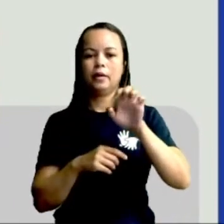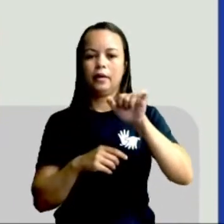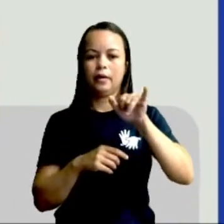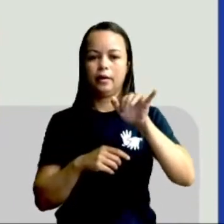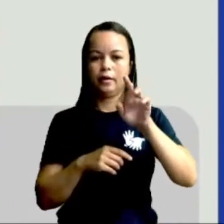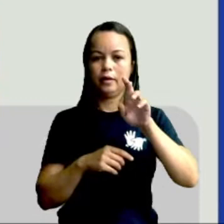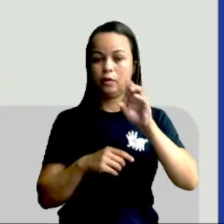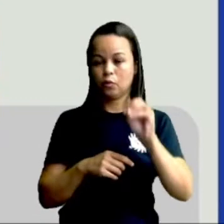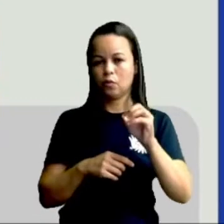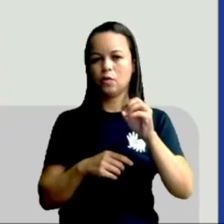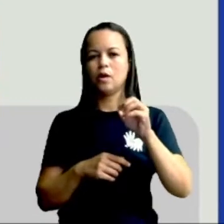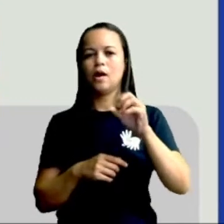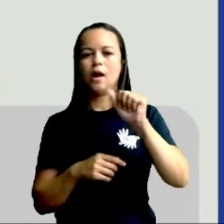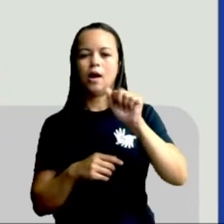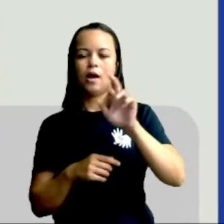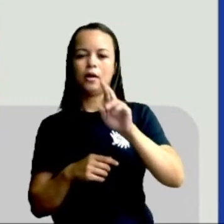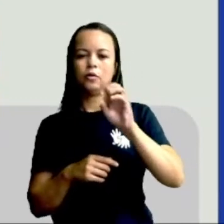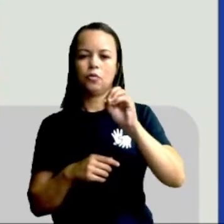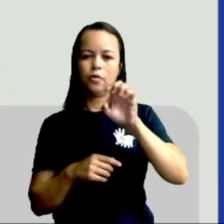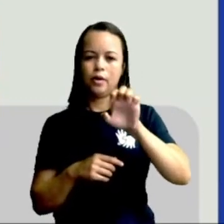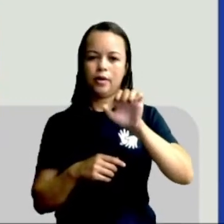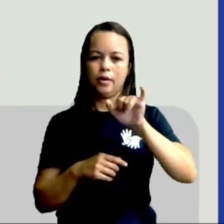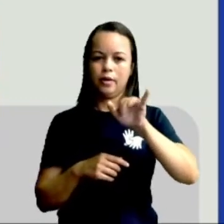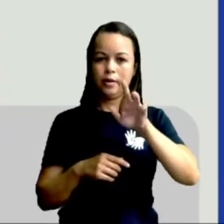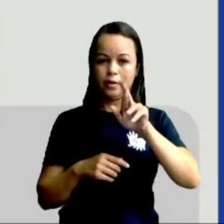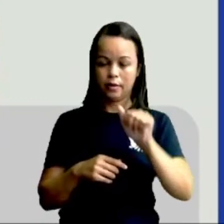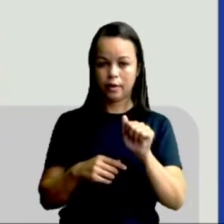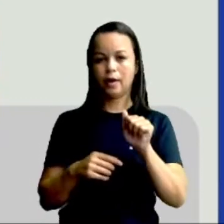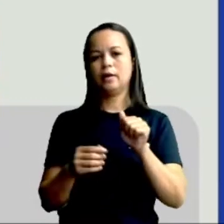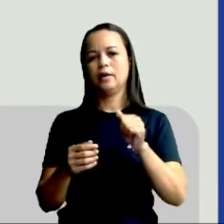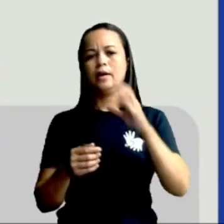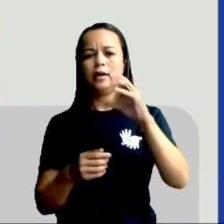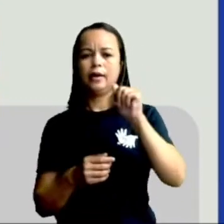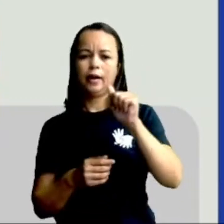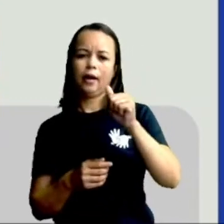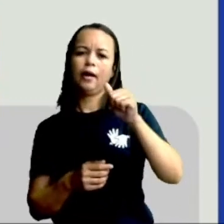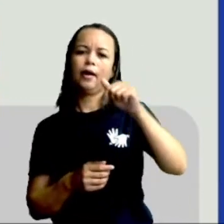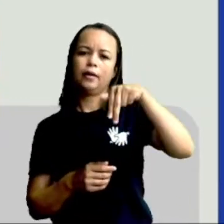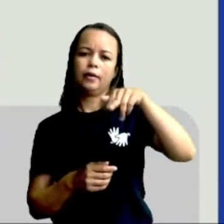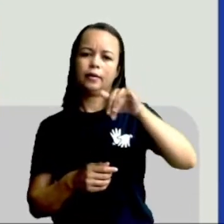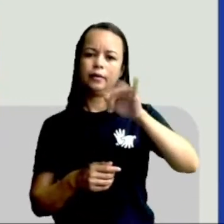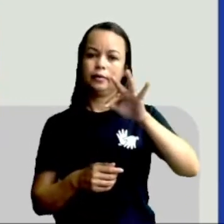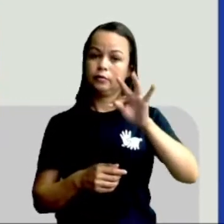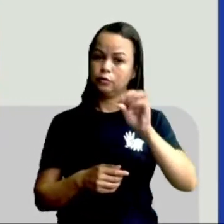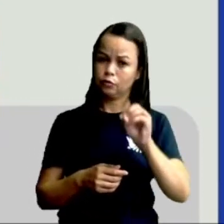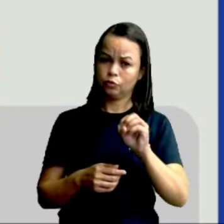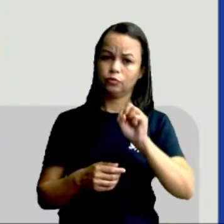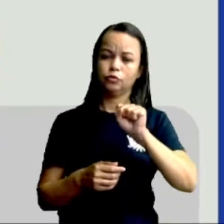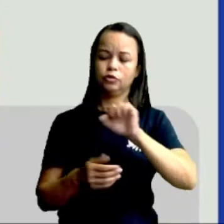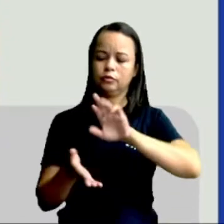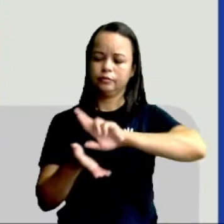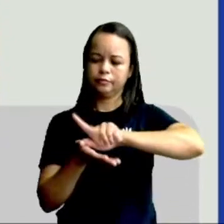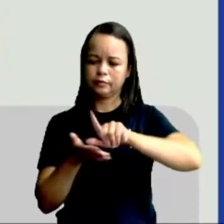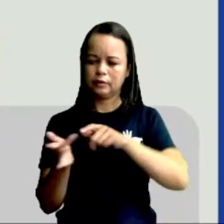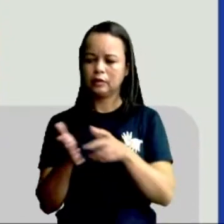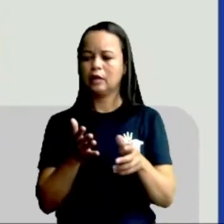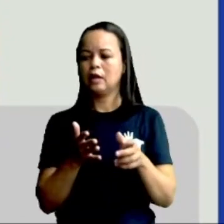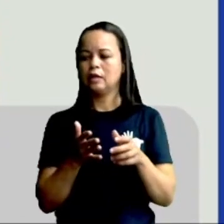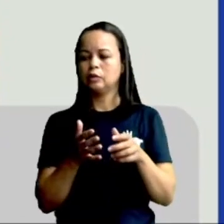aroeira, o avelóis e as cactáceas, ou seja, os cactos, certo? Vegetação